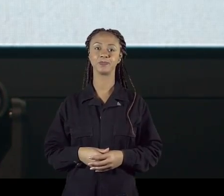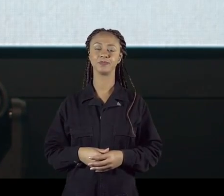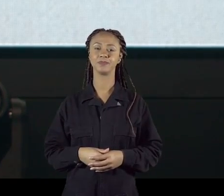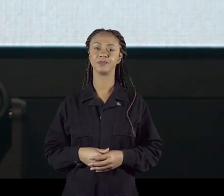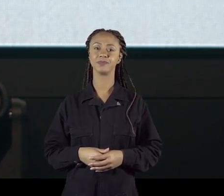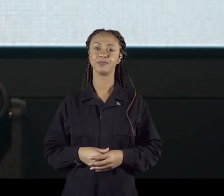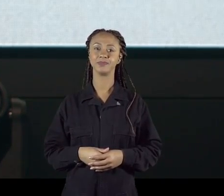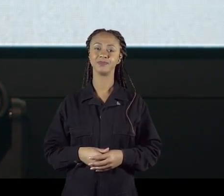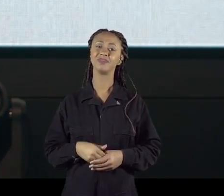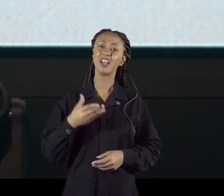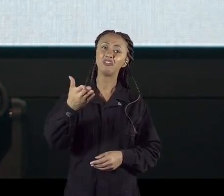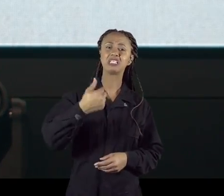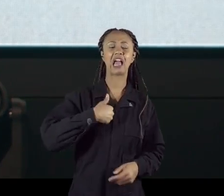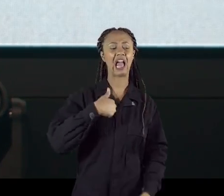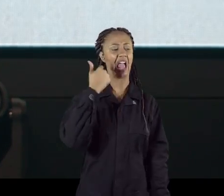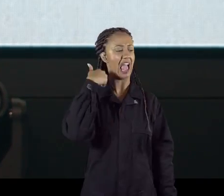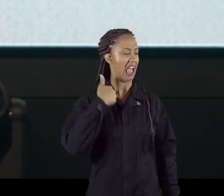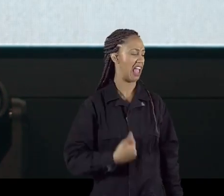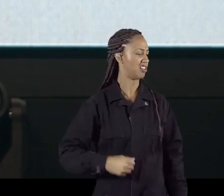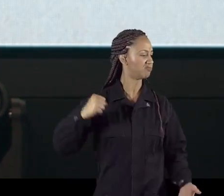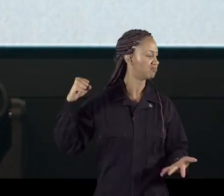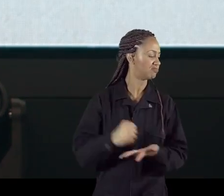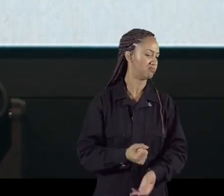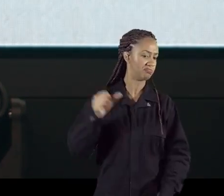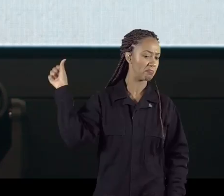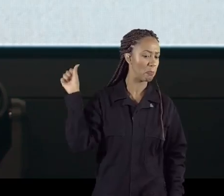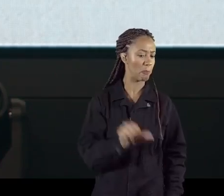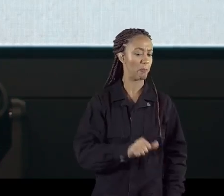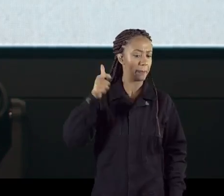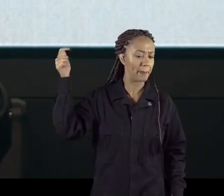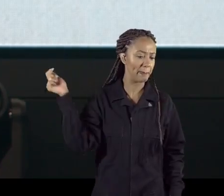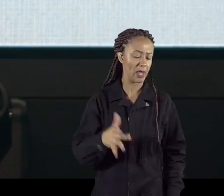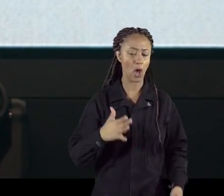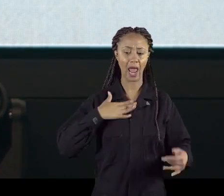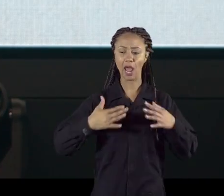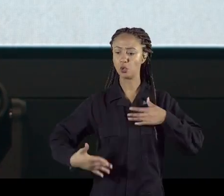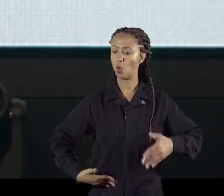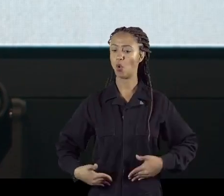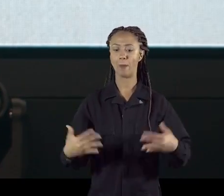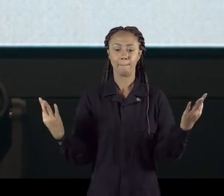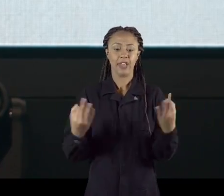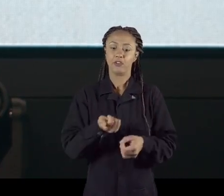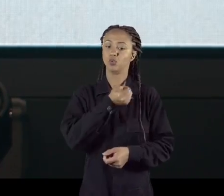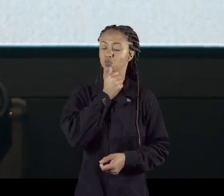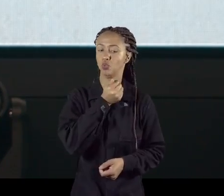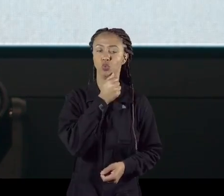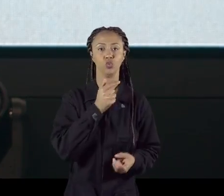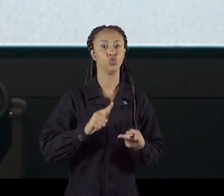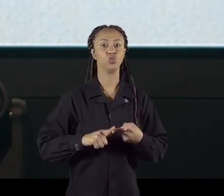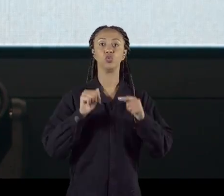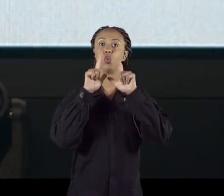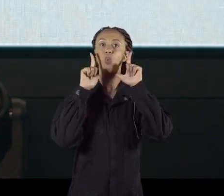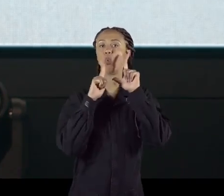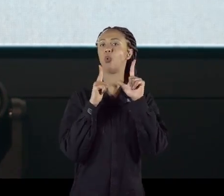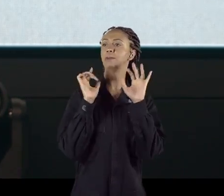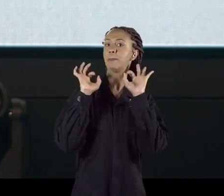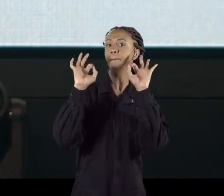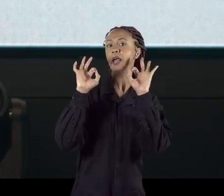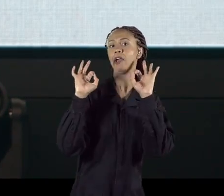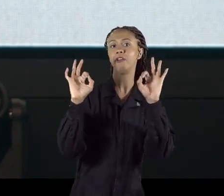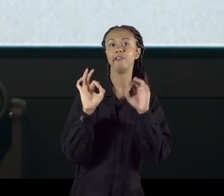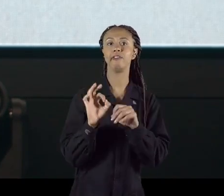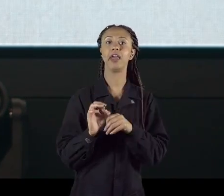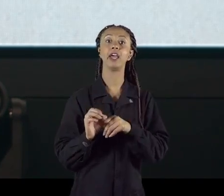Oi então para de se achar um derrotado por que você não tem um corpo perfeito porque não tenho um rosto perfeito